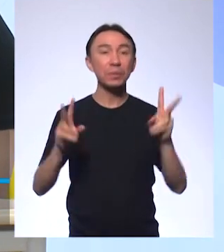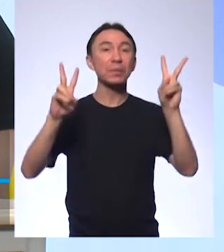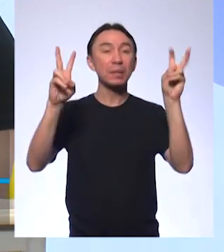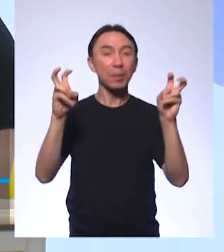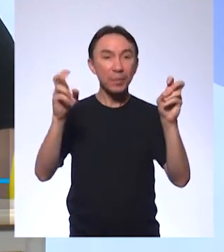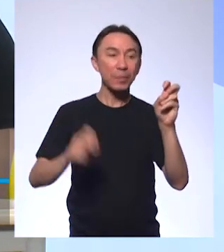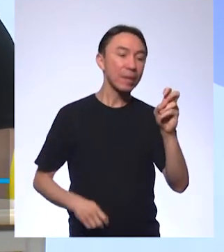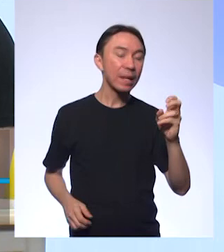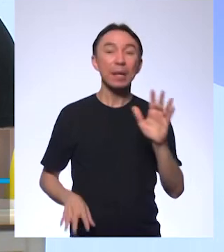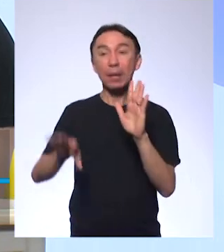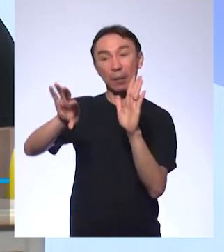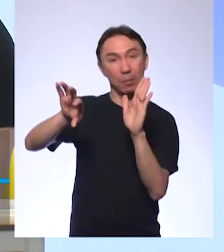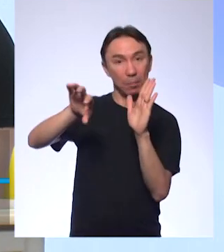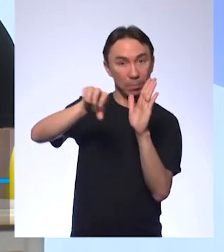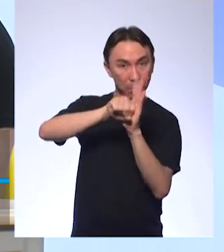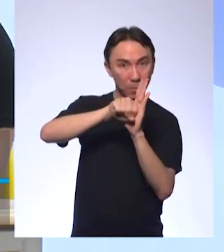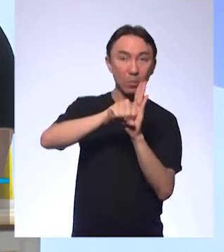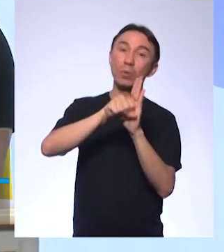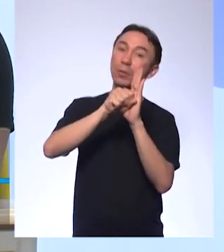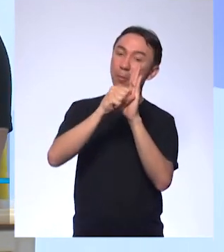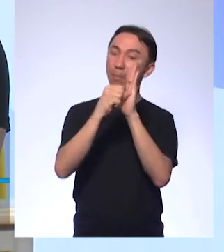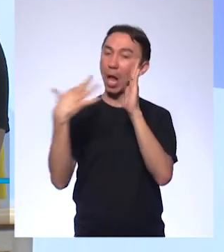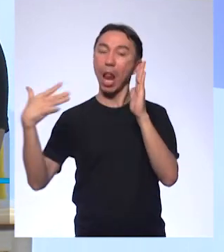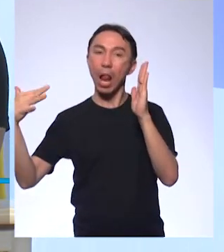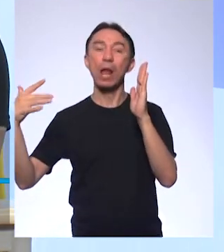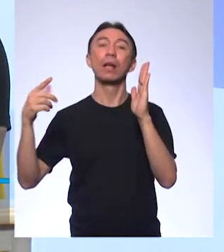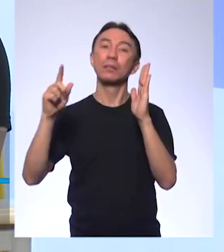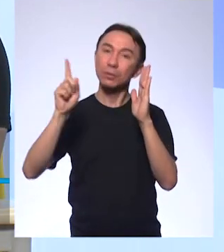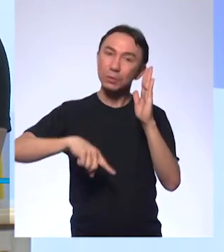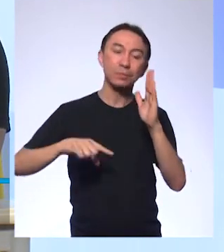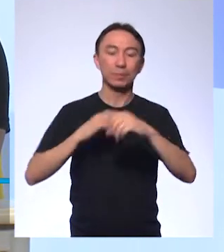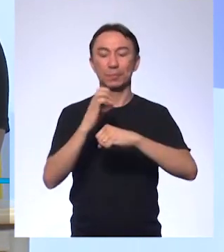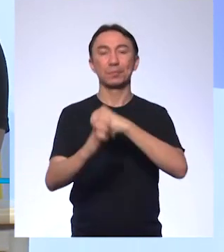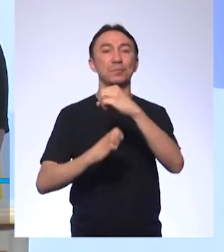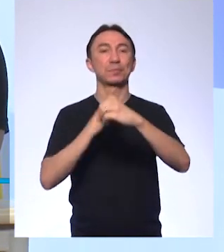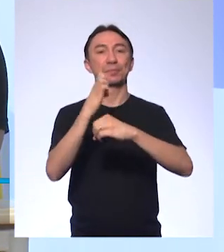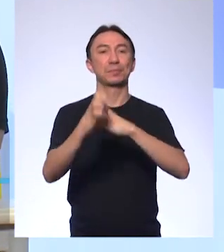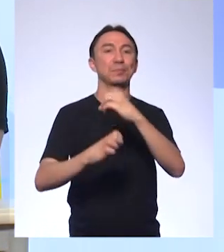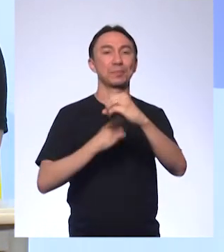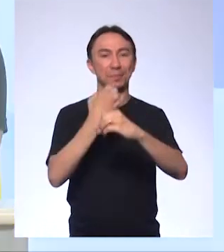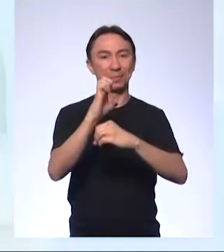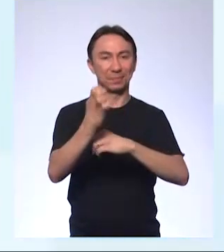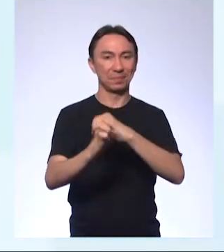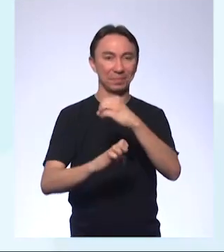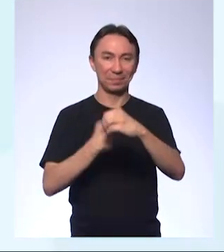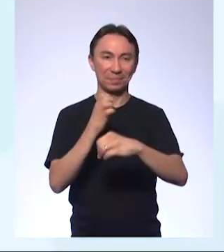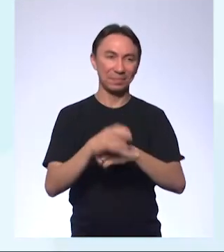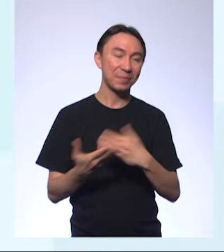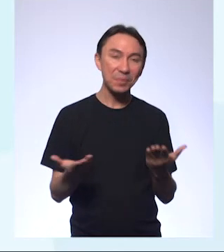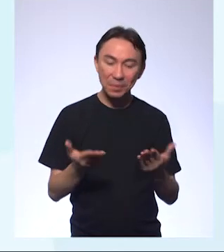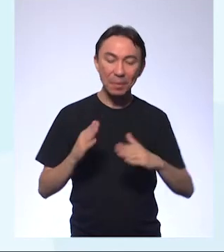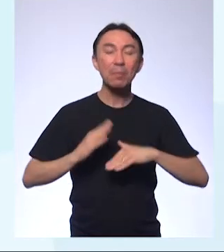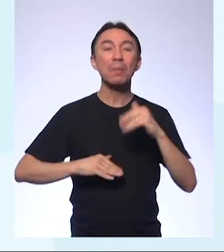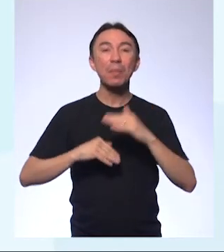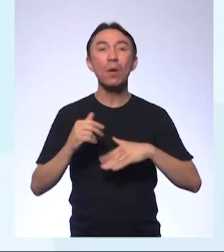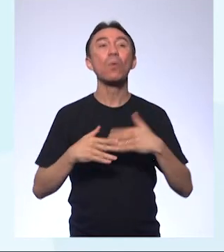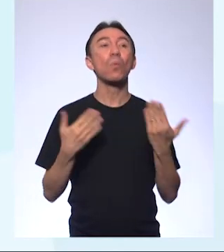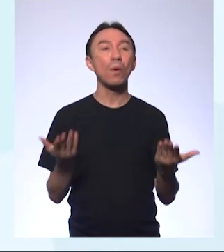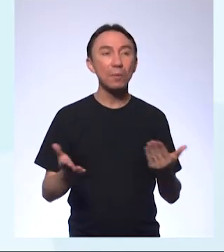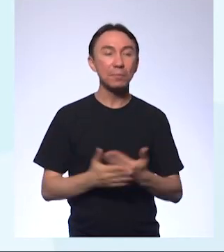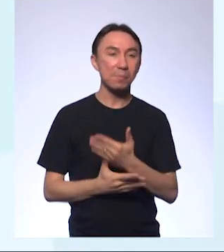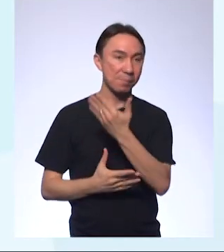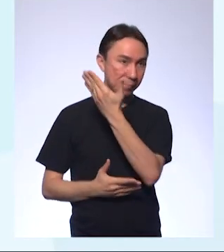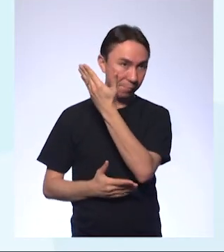e repulsão entre elétrons. Então, qual que é a habilidade que a gente vai trabalhar? É